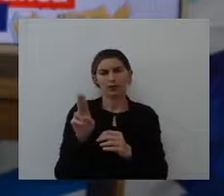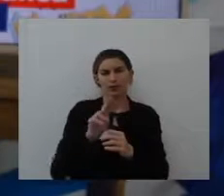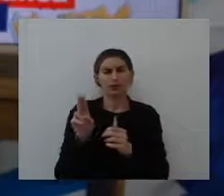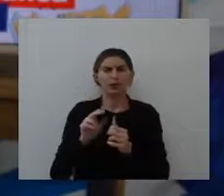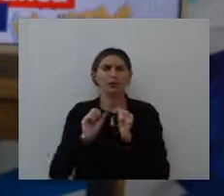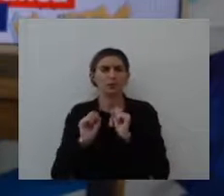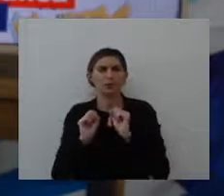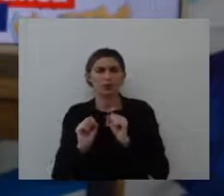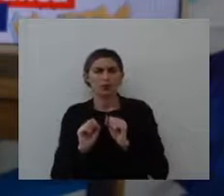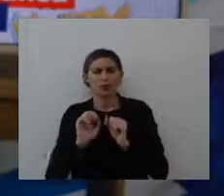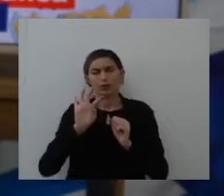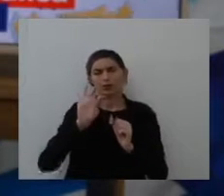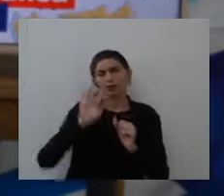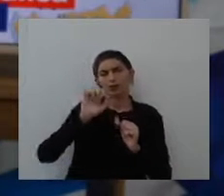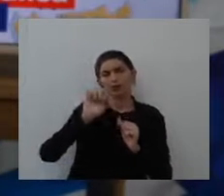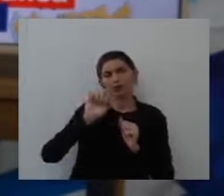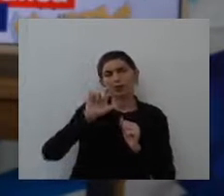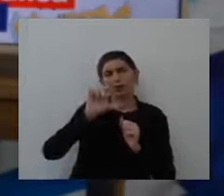chamar de